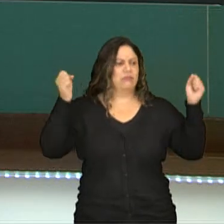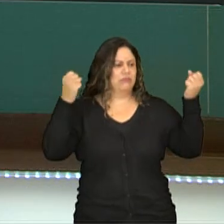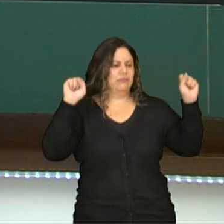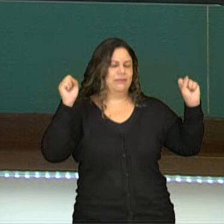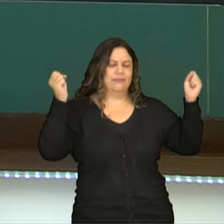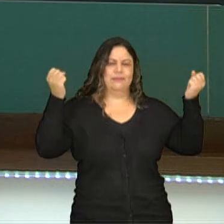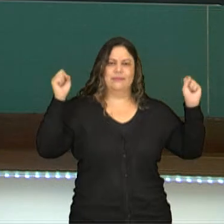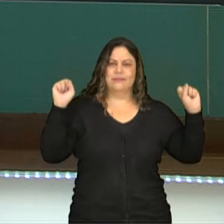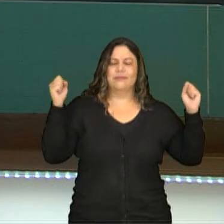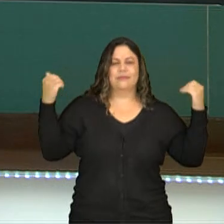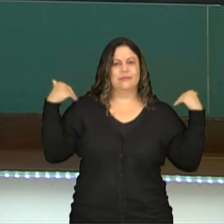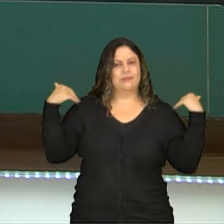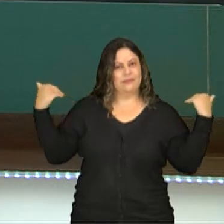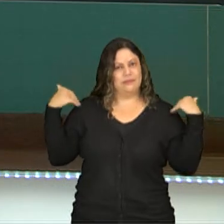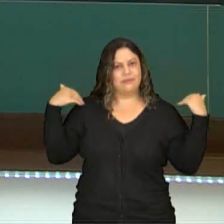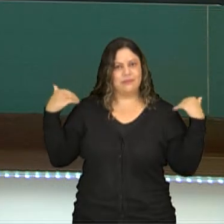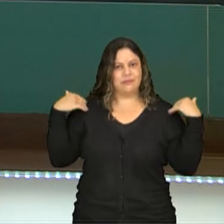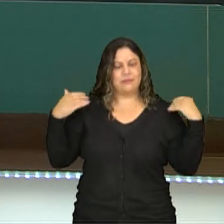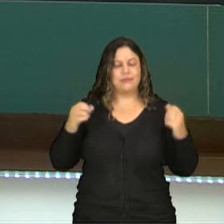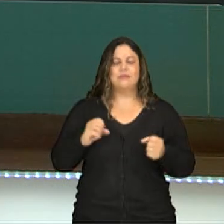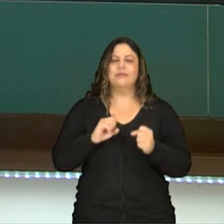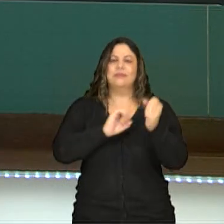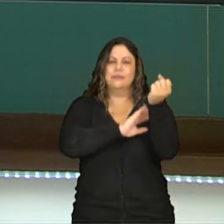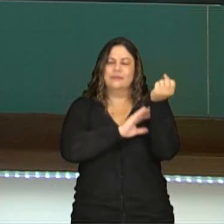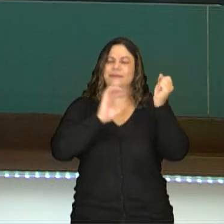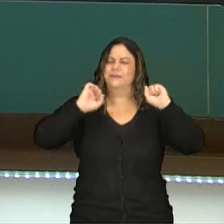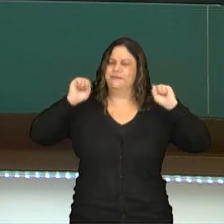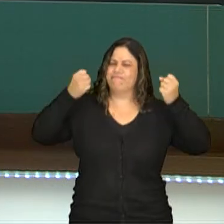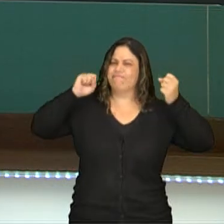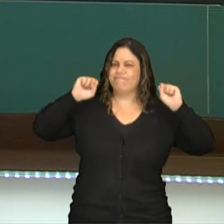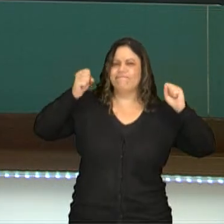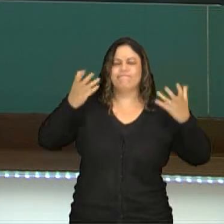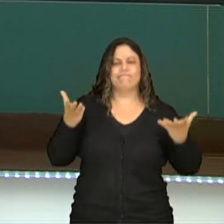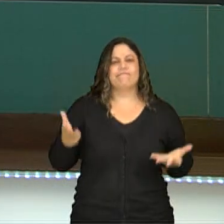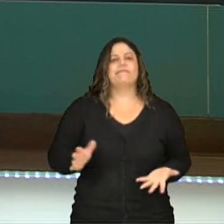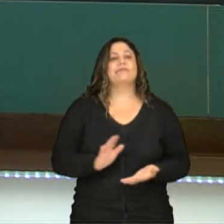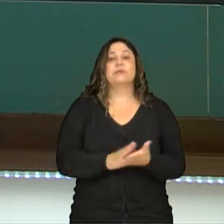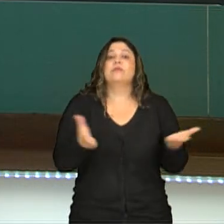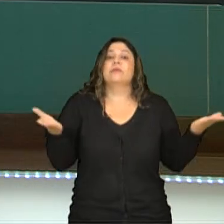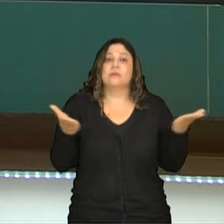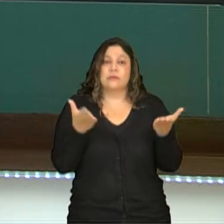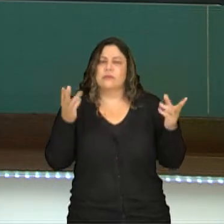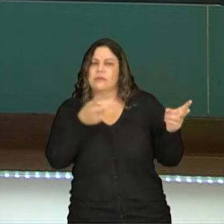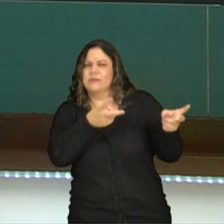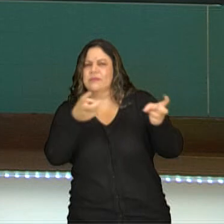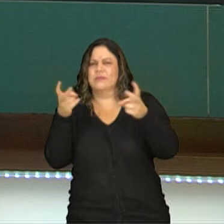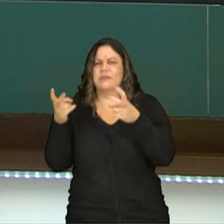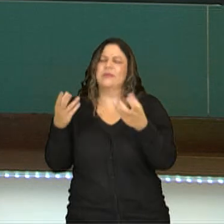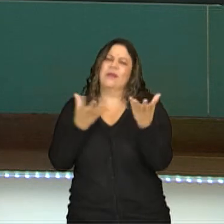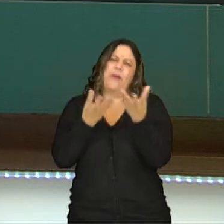atividade lá para fortalecer musculatura e tudo mais. E hoje em dia a gente já vê muito isso, né?